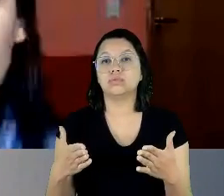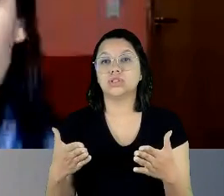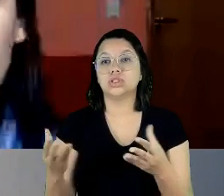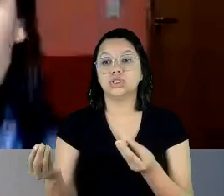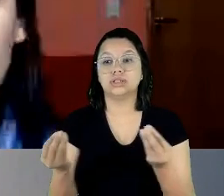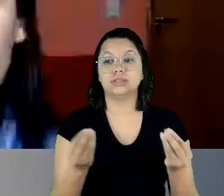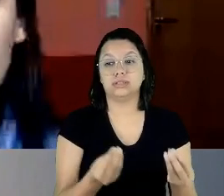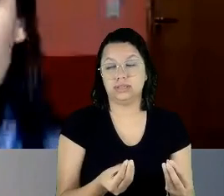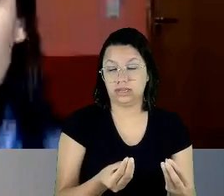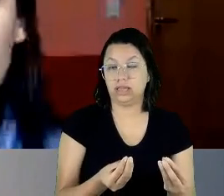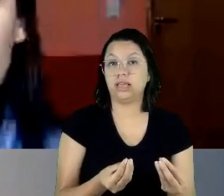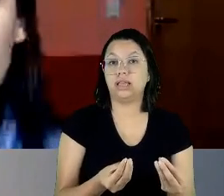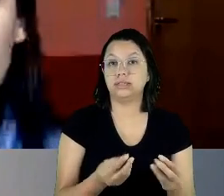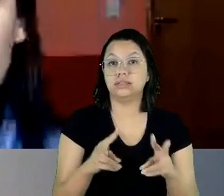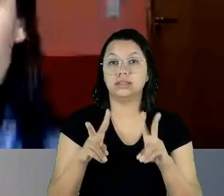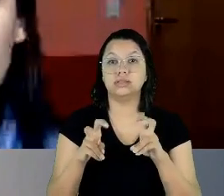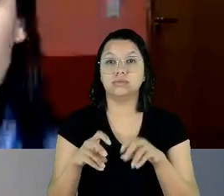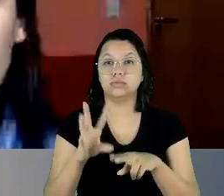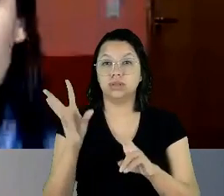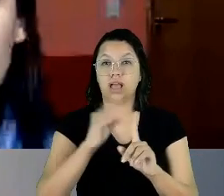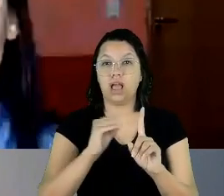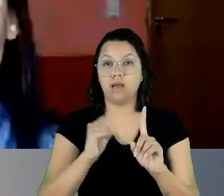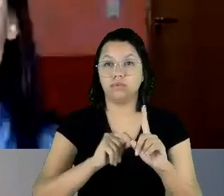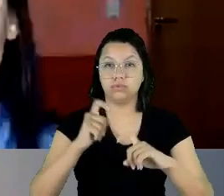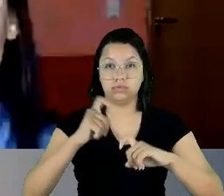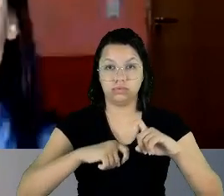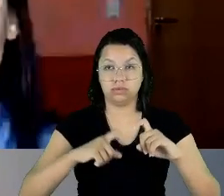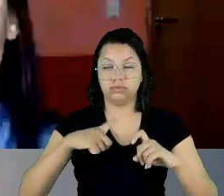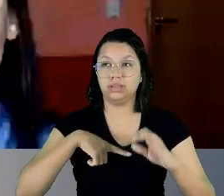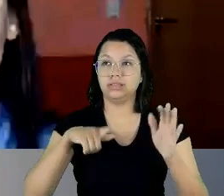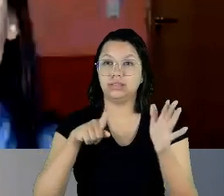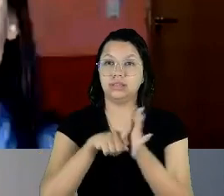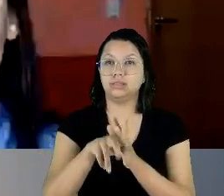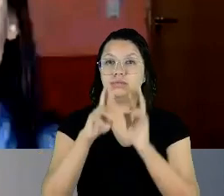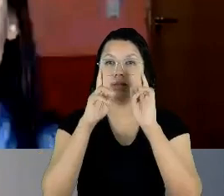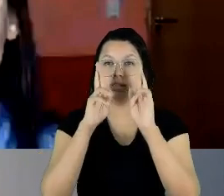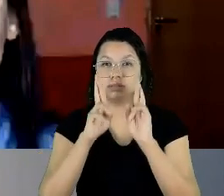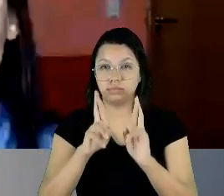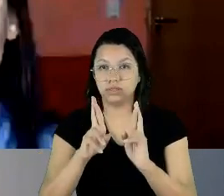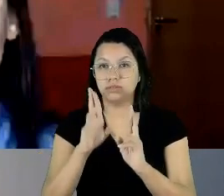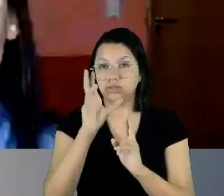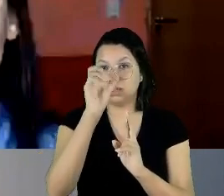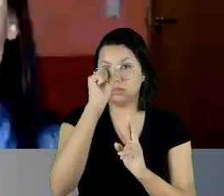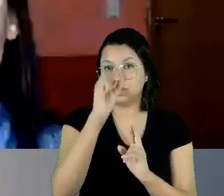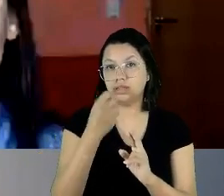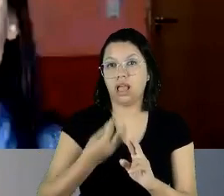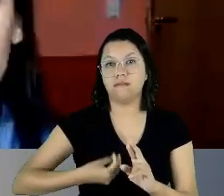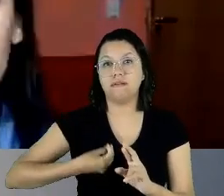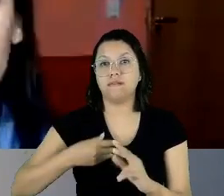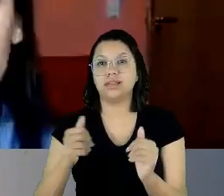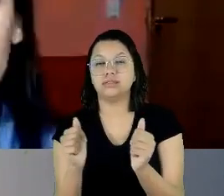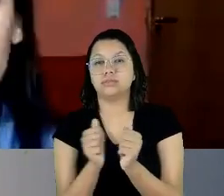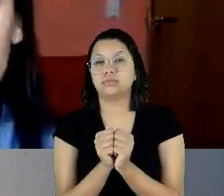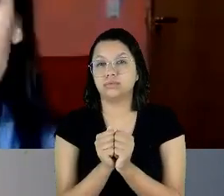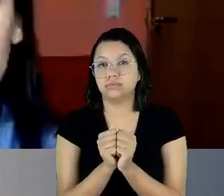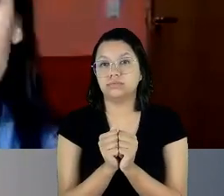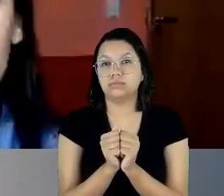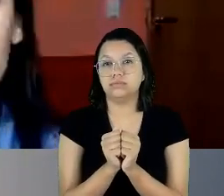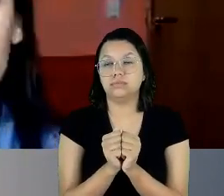a gente traz essa pauta da importunação sexual, a gente tem essa questão do respeito, de aprender a viver